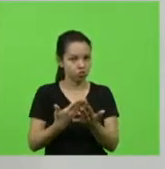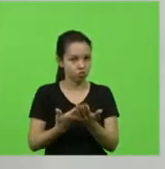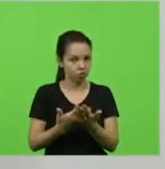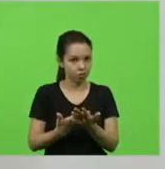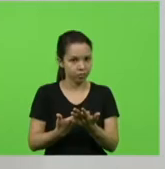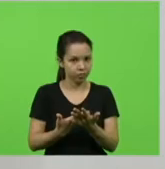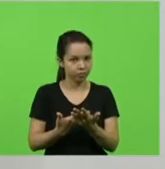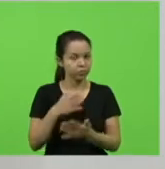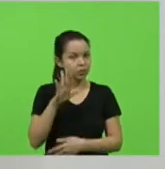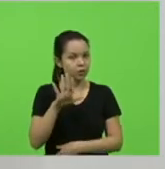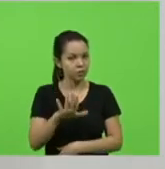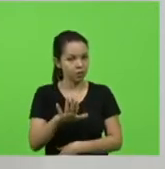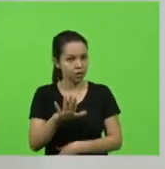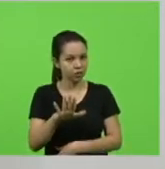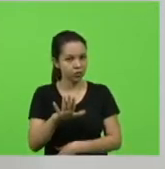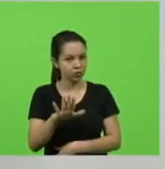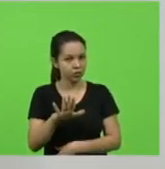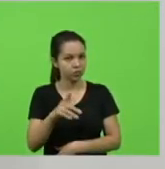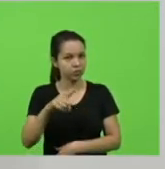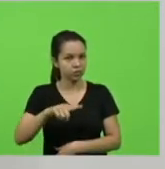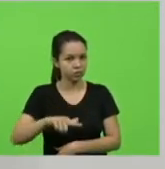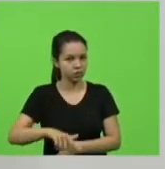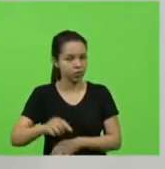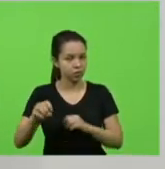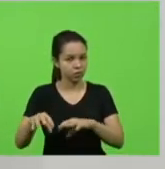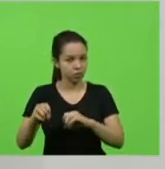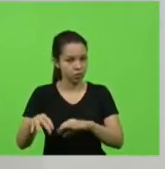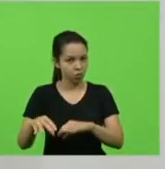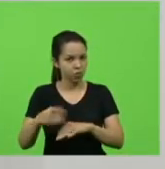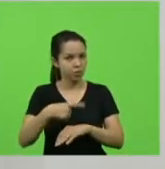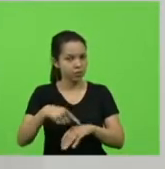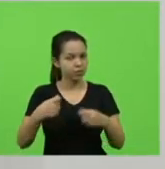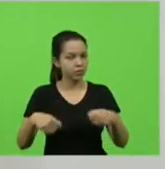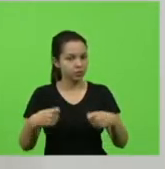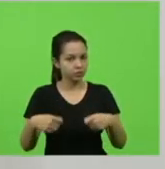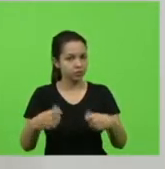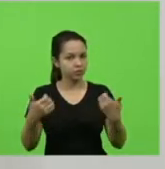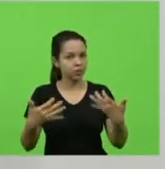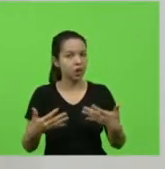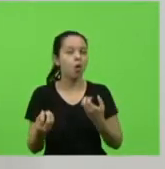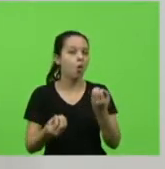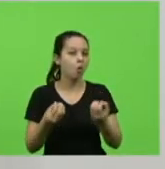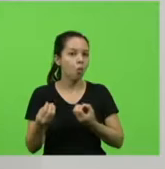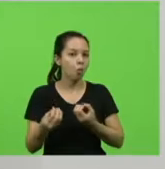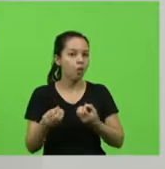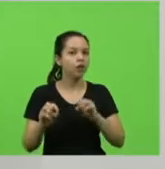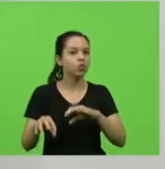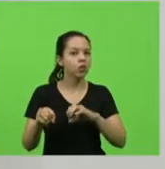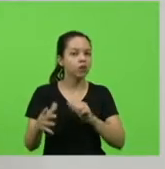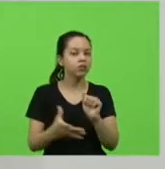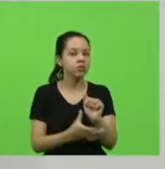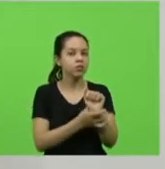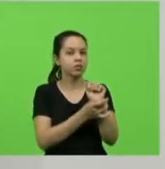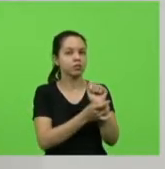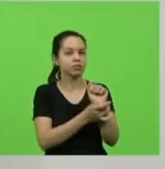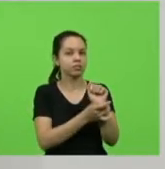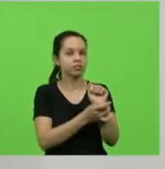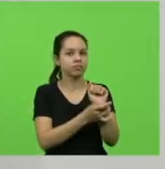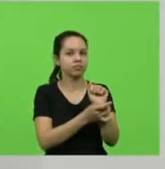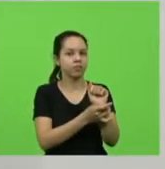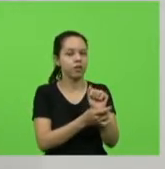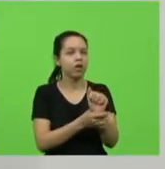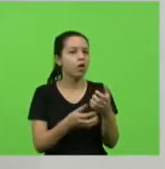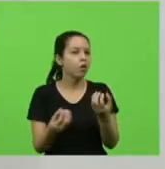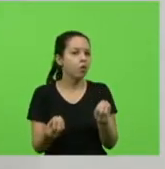a ressalva dos educadores é como é que nós vamos educar com segurança? E justamente